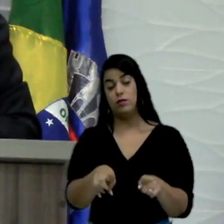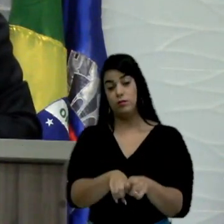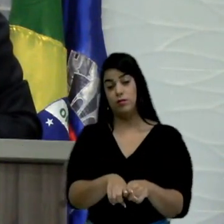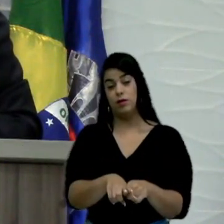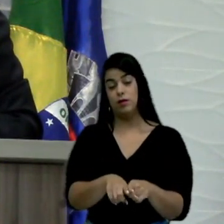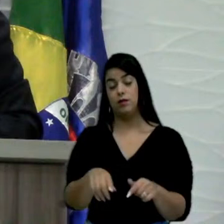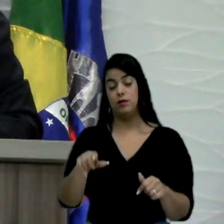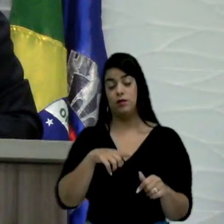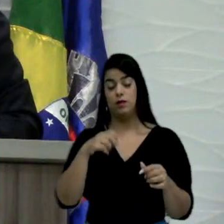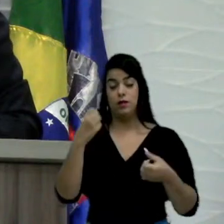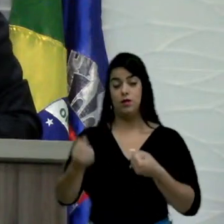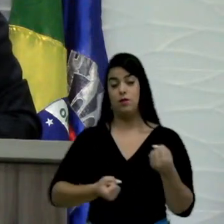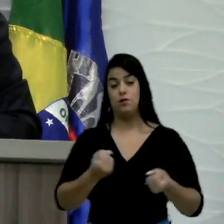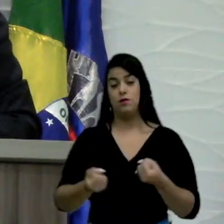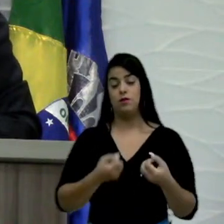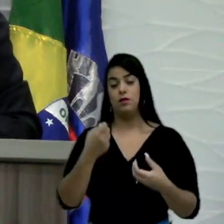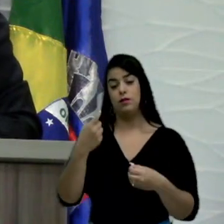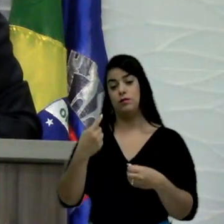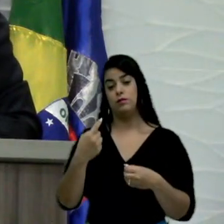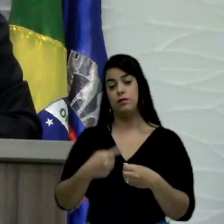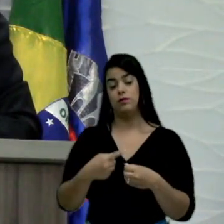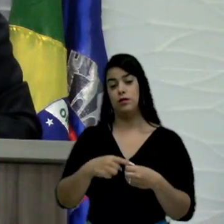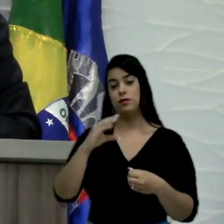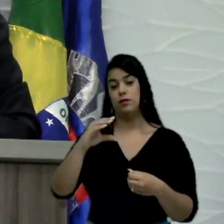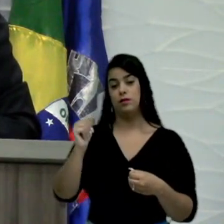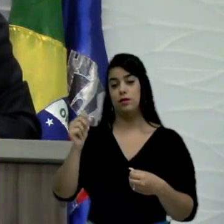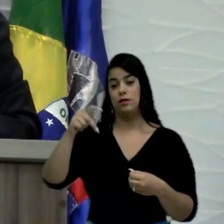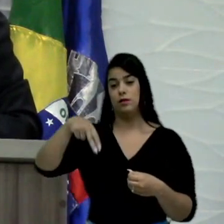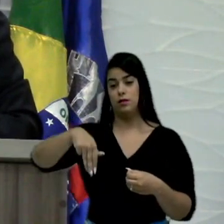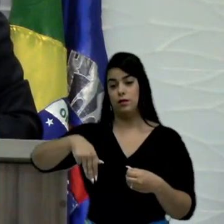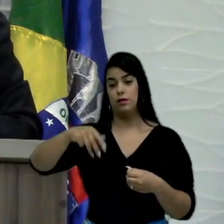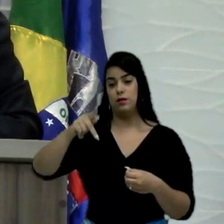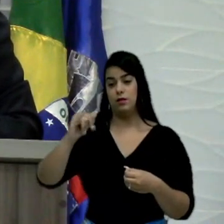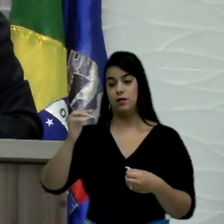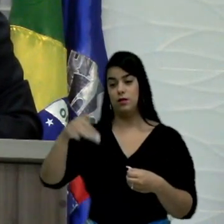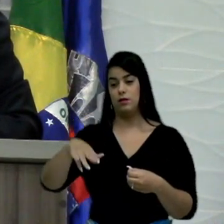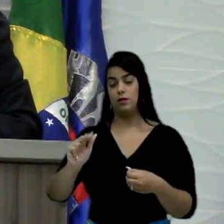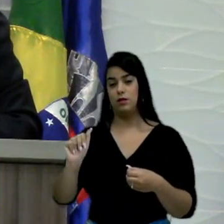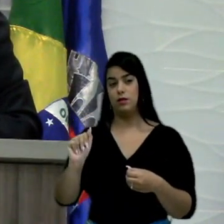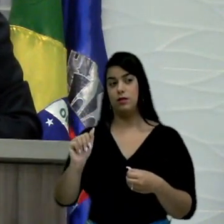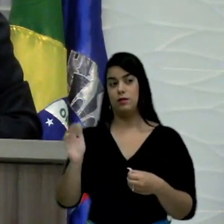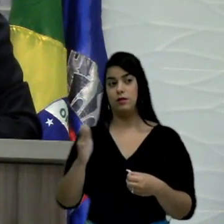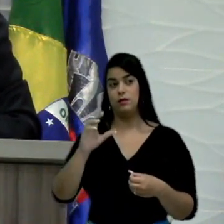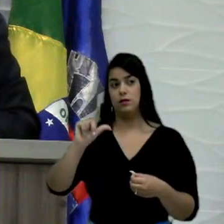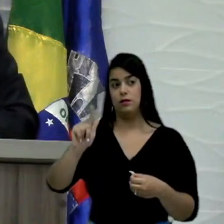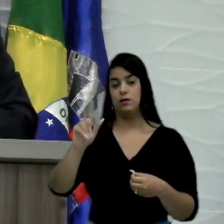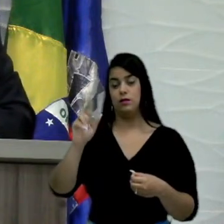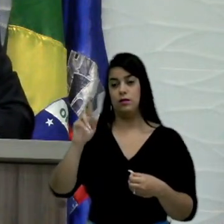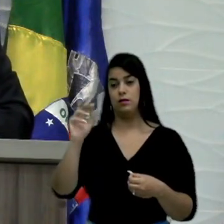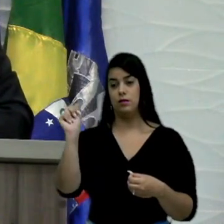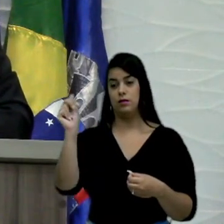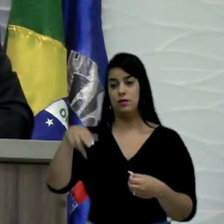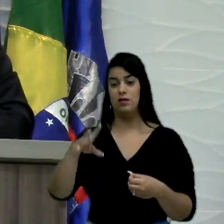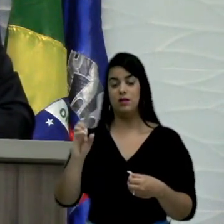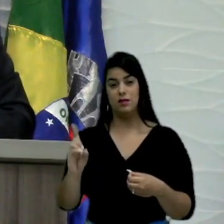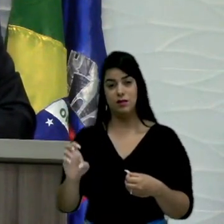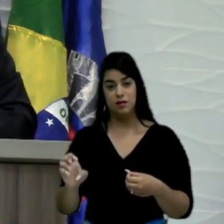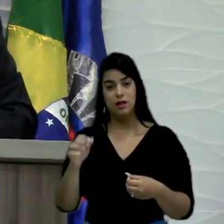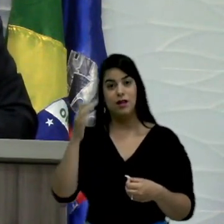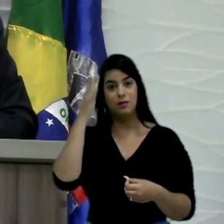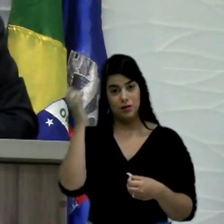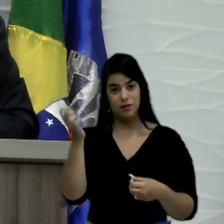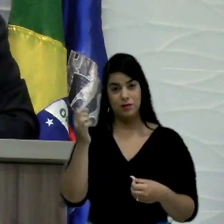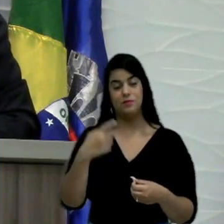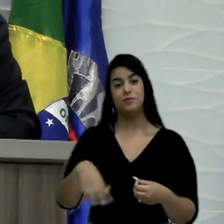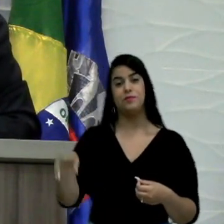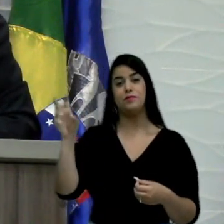Grande com a senhora para a revisão de cirurgia. Amanhã é quinta-feira santa.